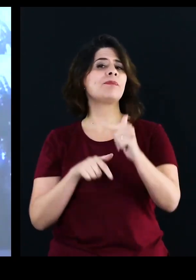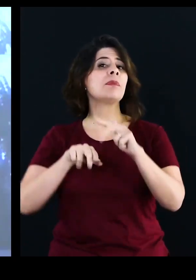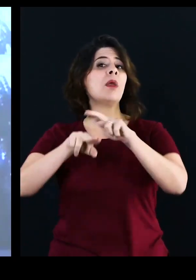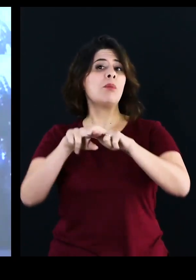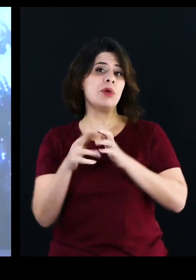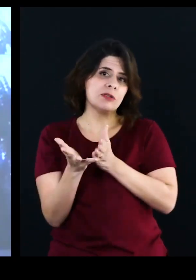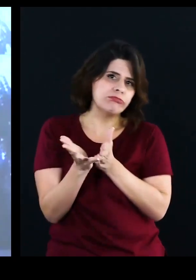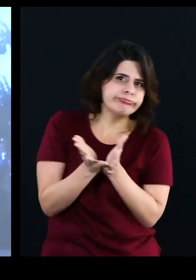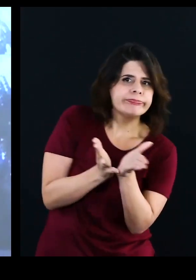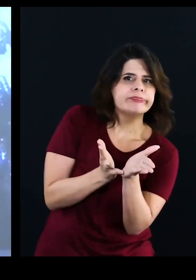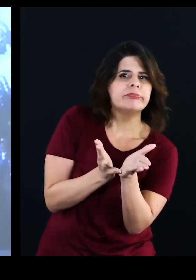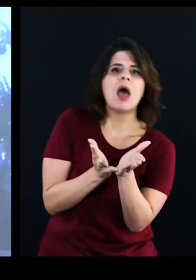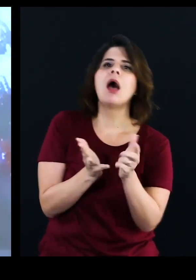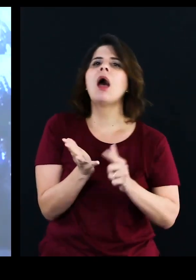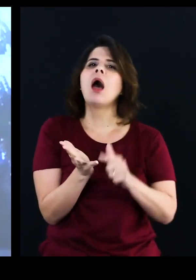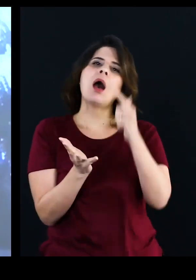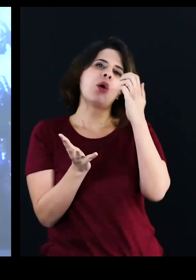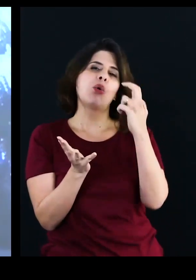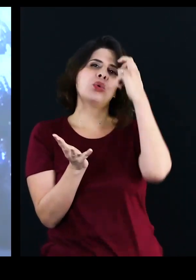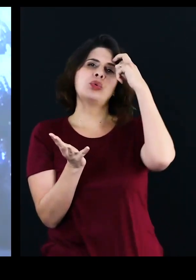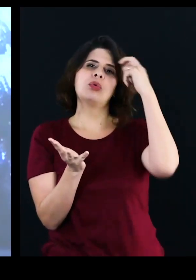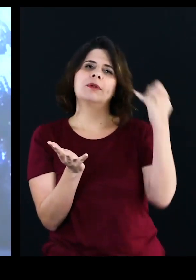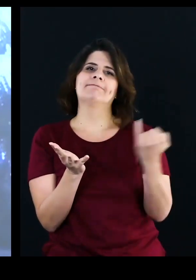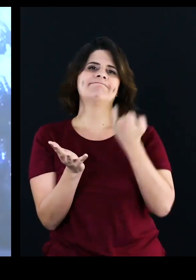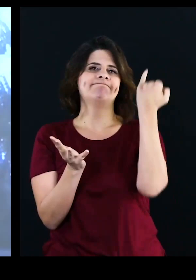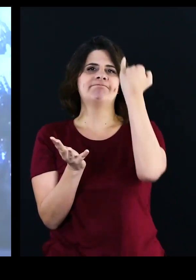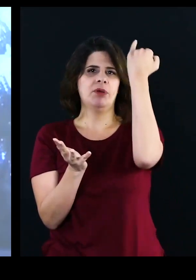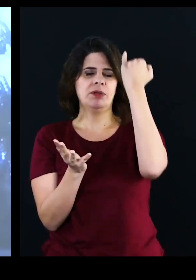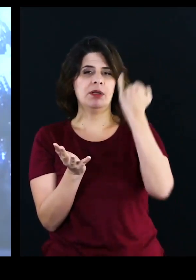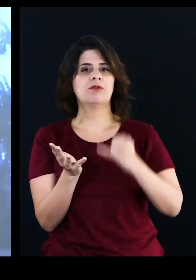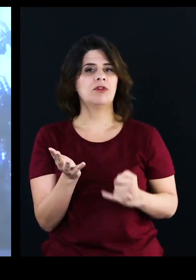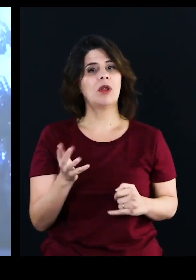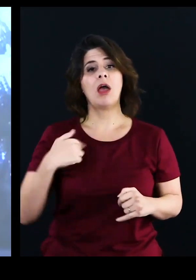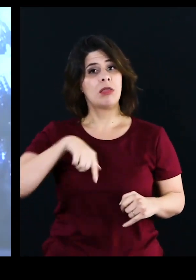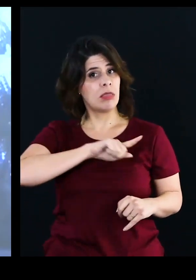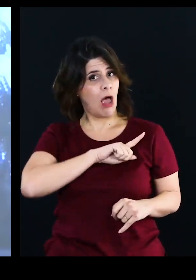eixo crescente. Hoje a gente está entre os 2 ou 3 maiores